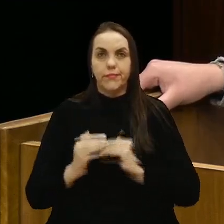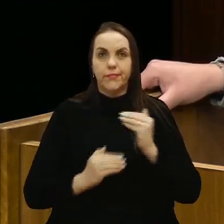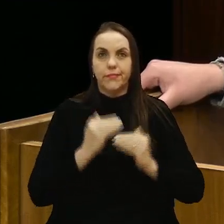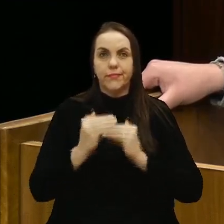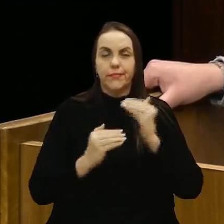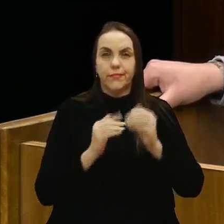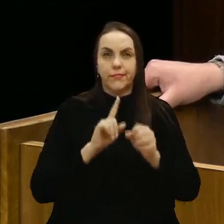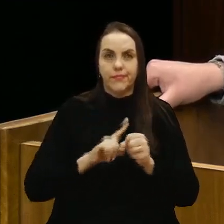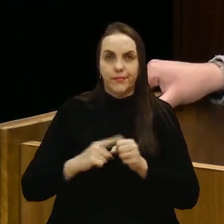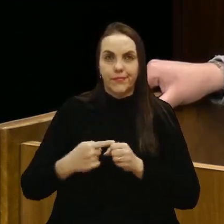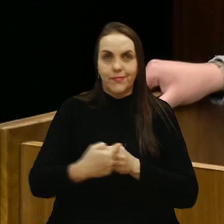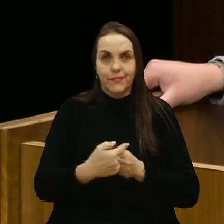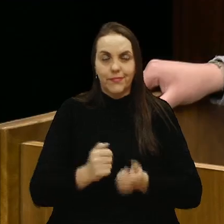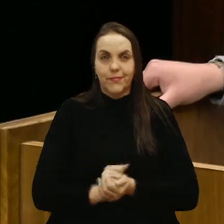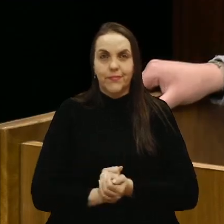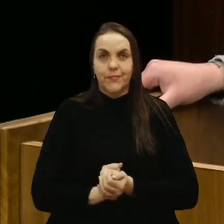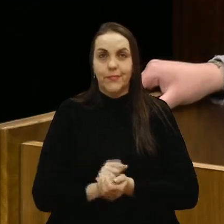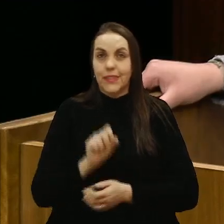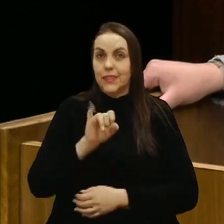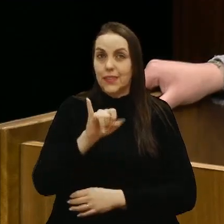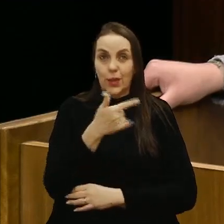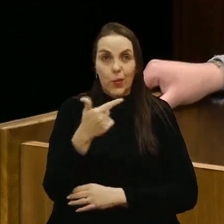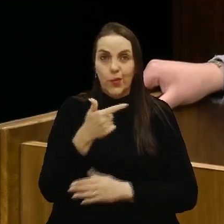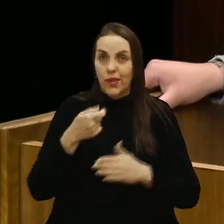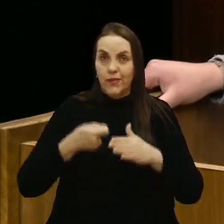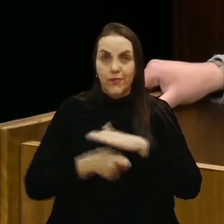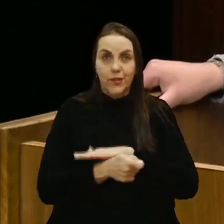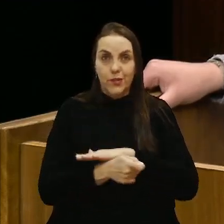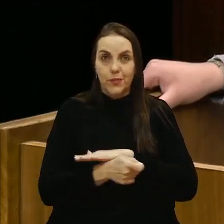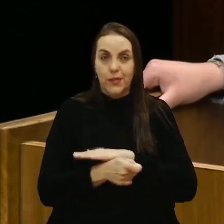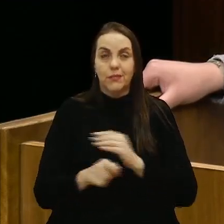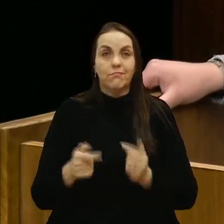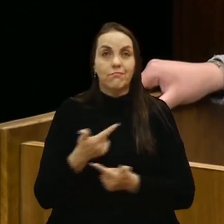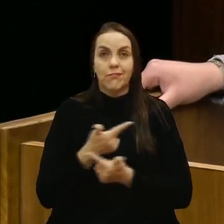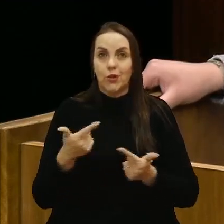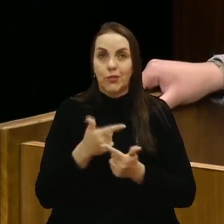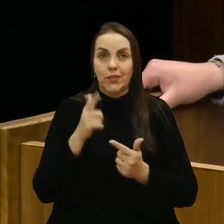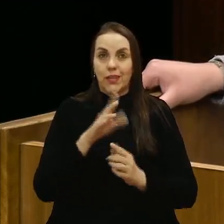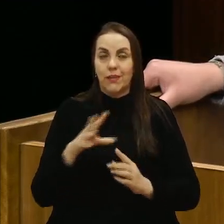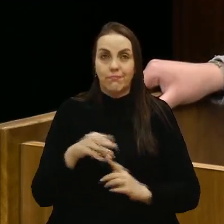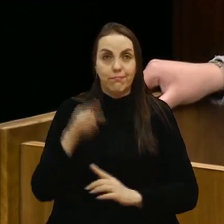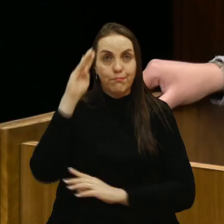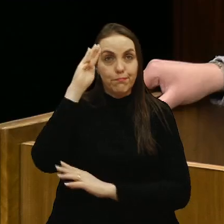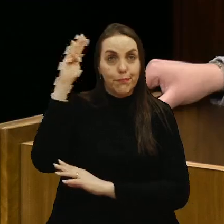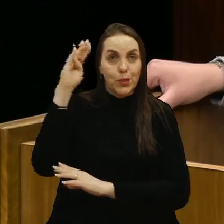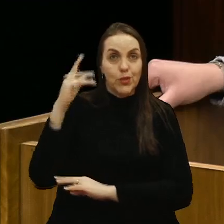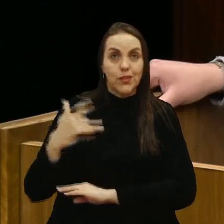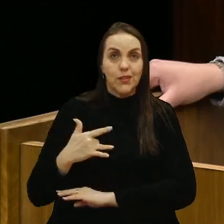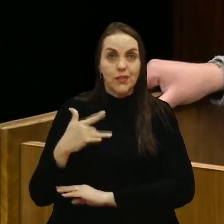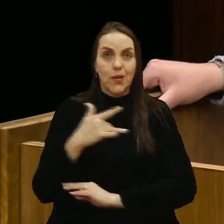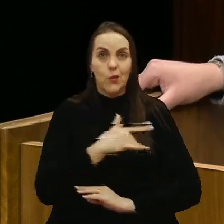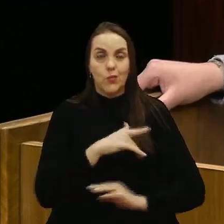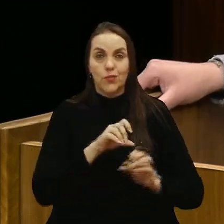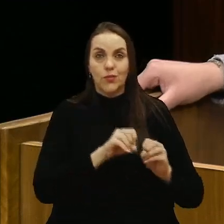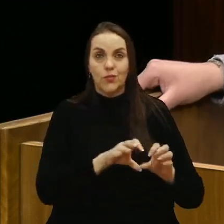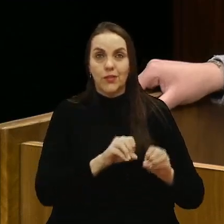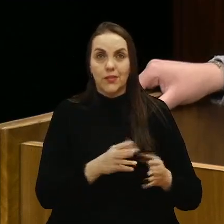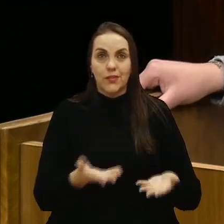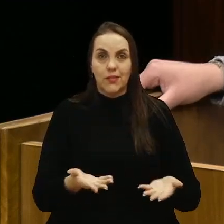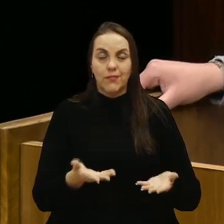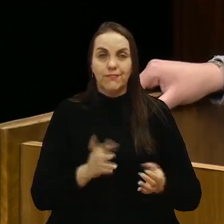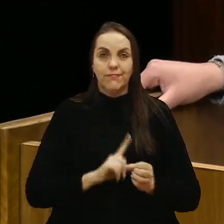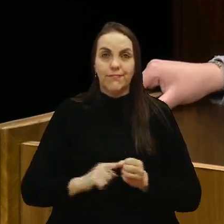nossa cidade. Sem investimento, sem priorizar saúde e educação na